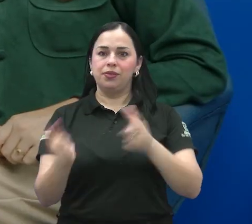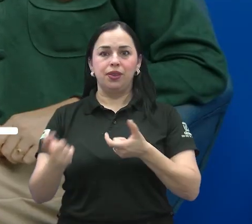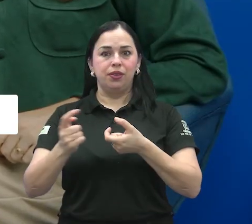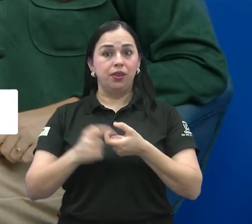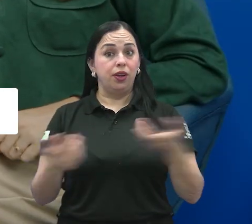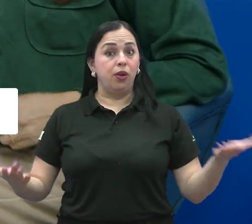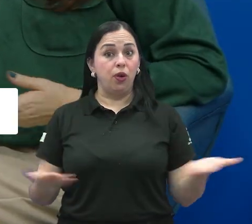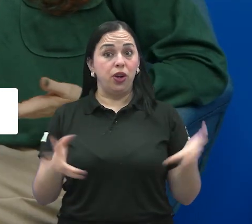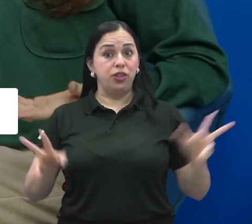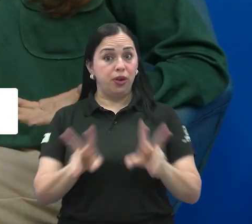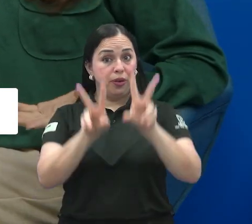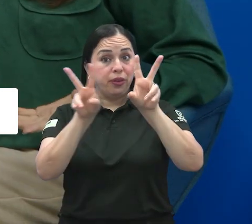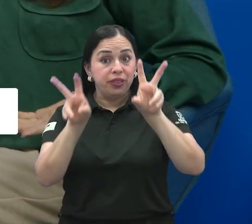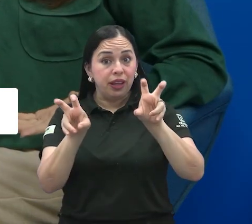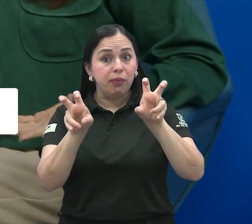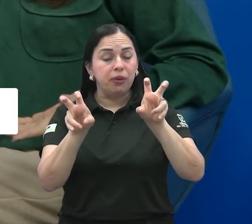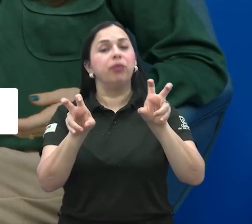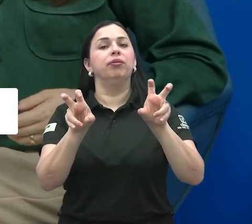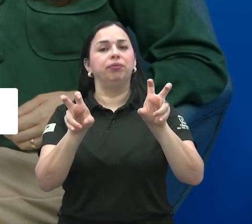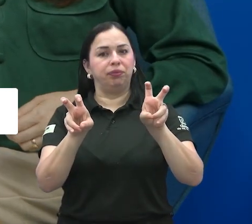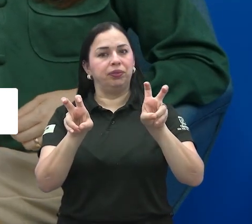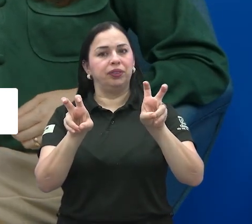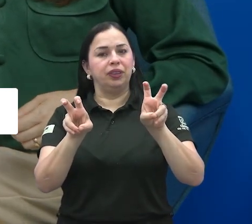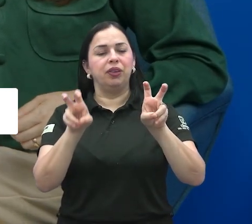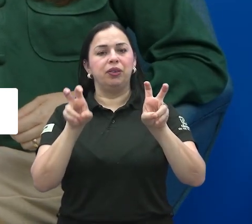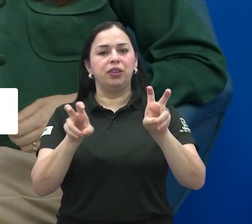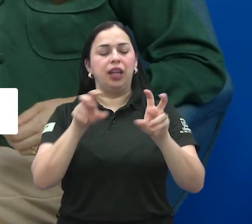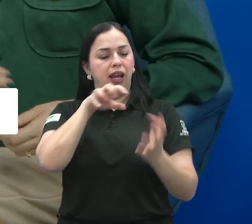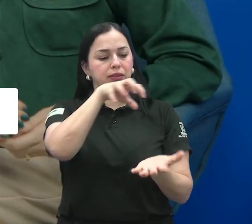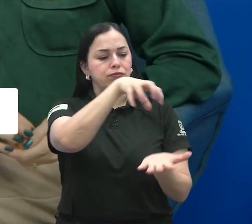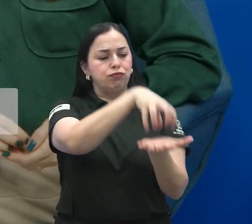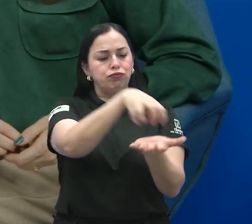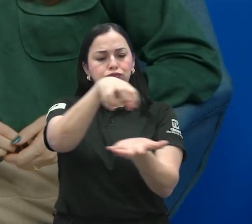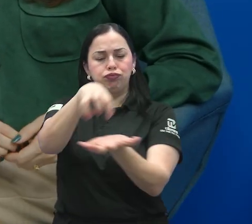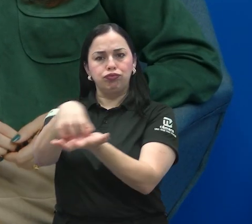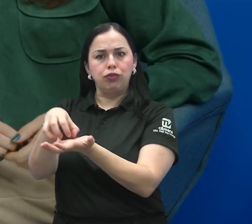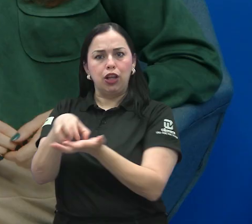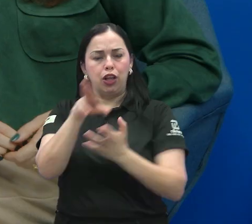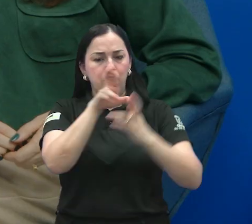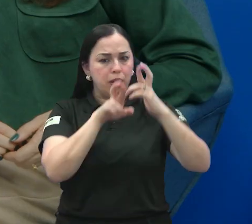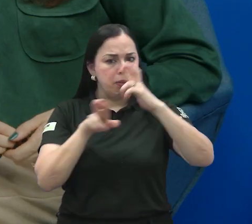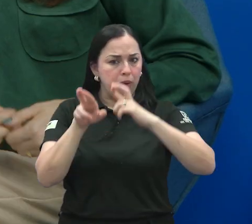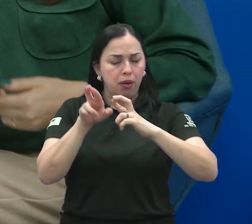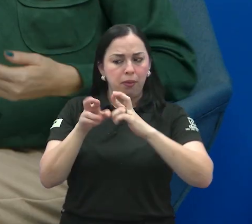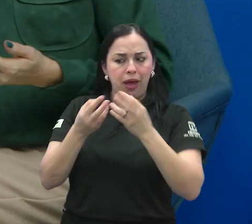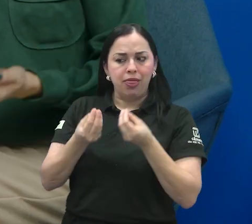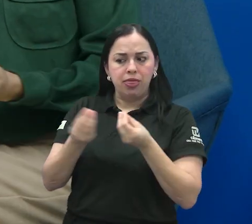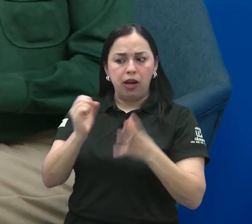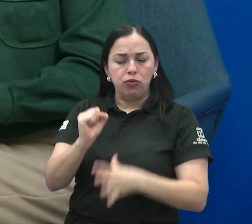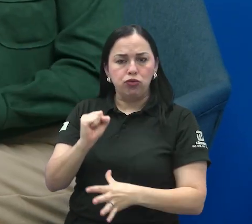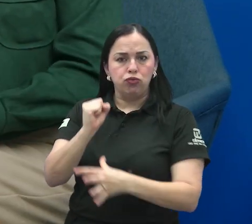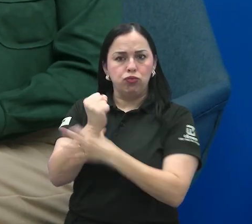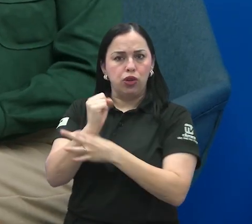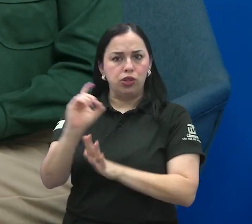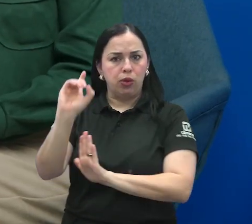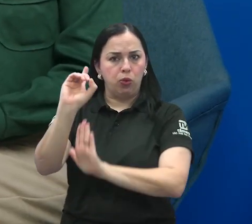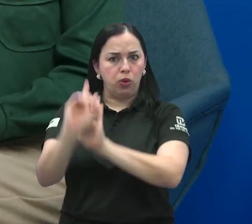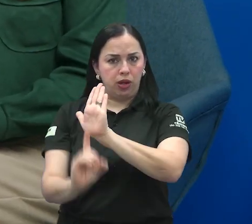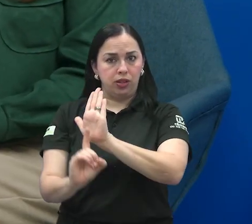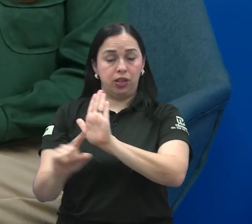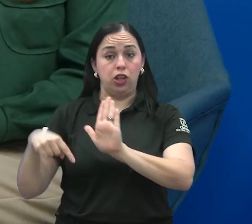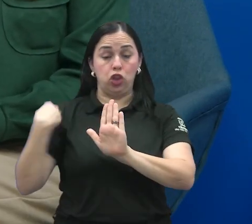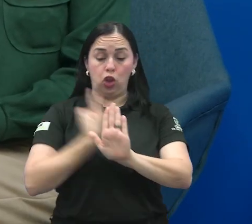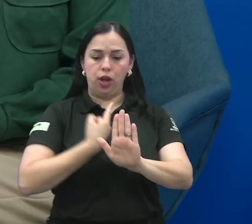Estamos de volta e o assunto agora é a importância dos órgãos de fiscalização para a garantia dos nossos direitos